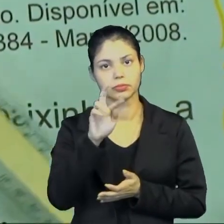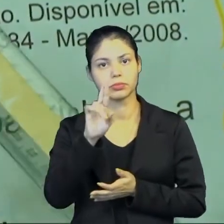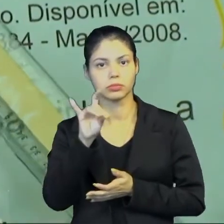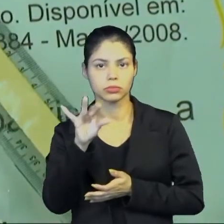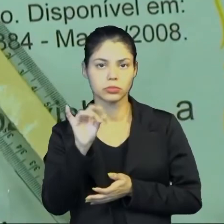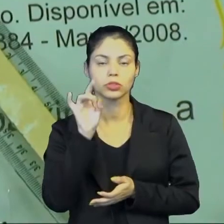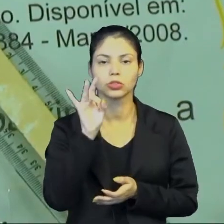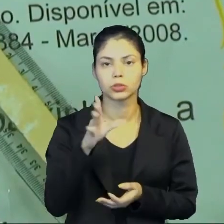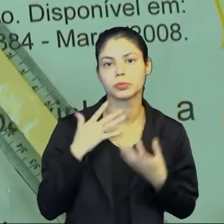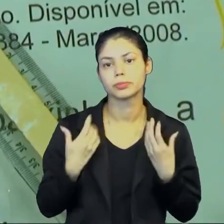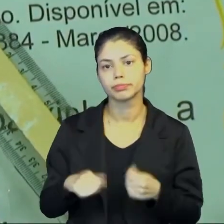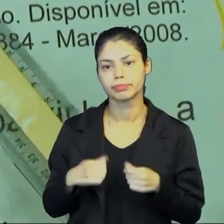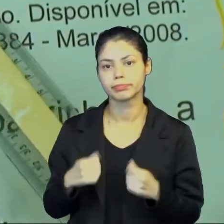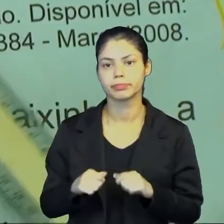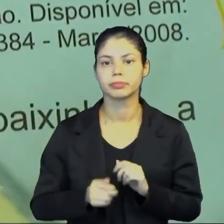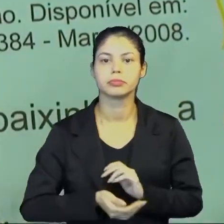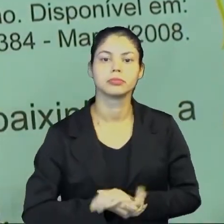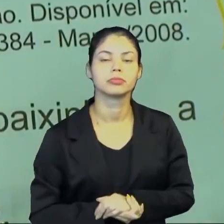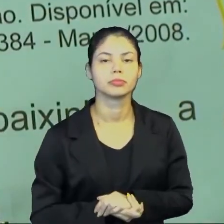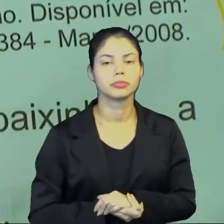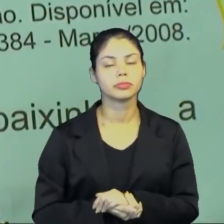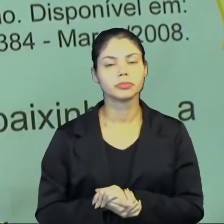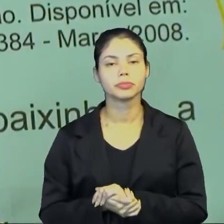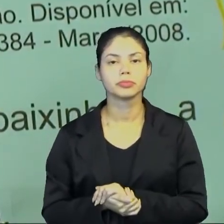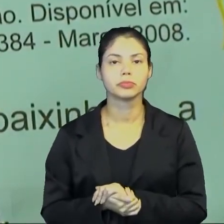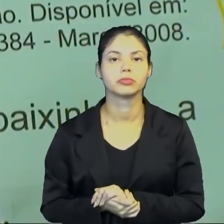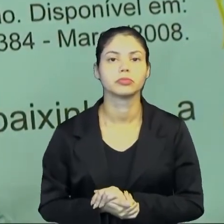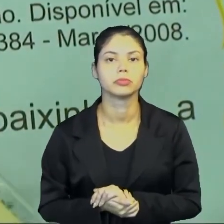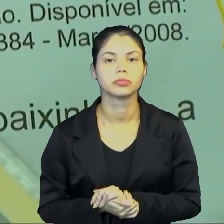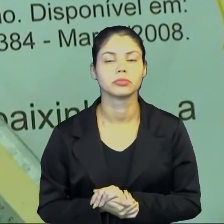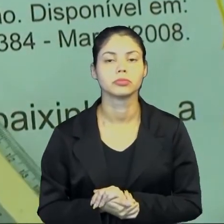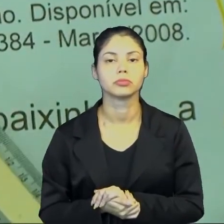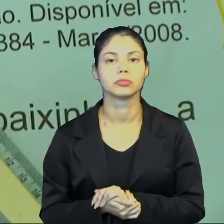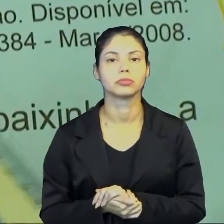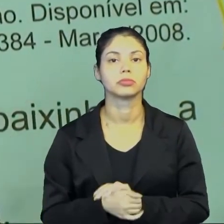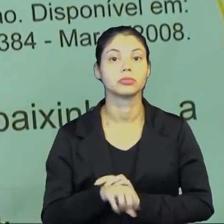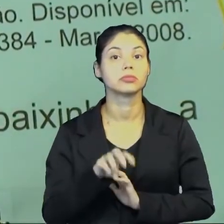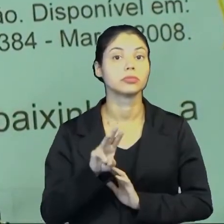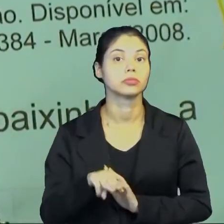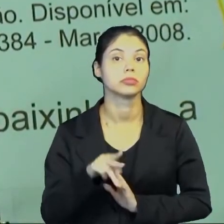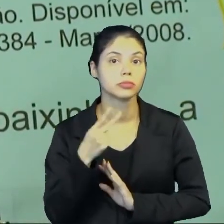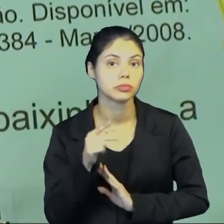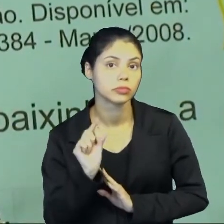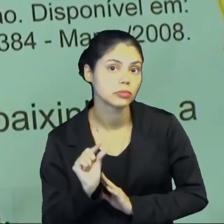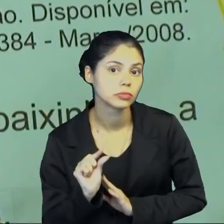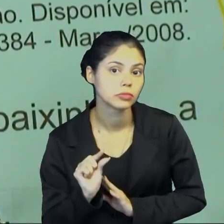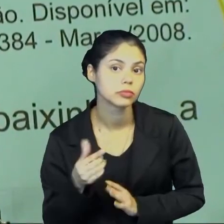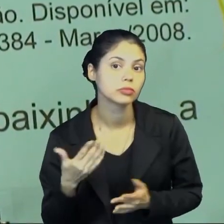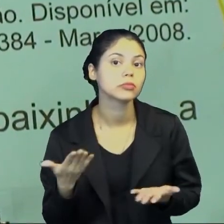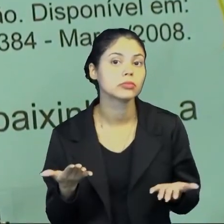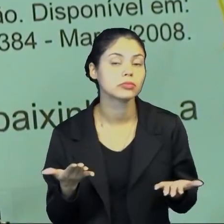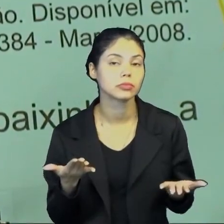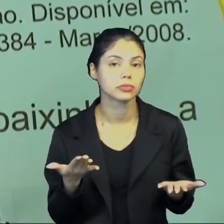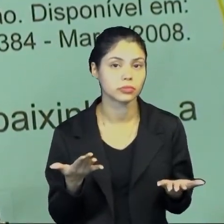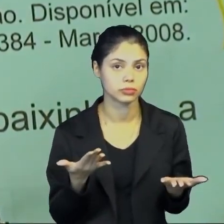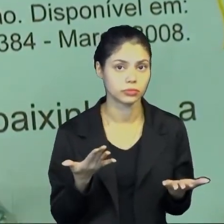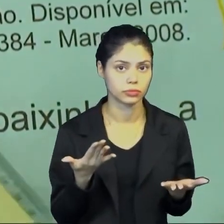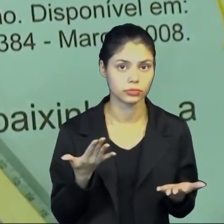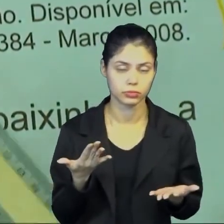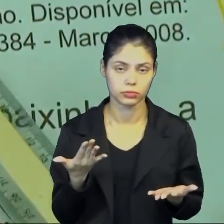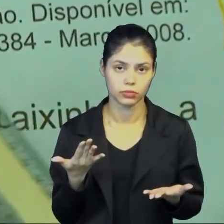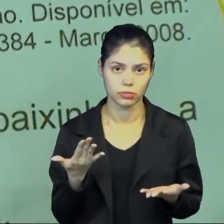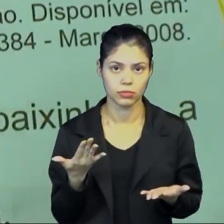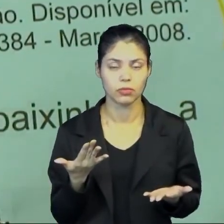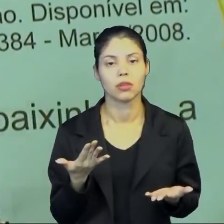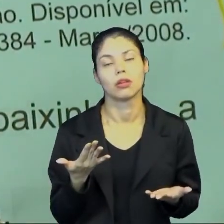para quem a merece. Então, quem cochichou bem baixinho foi a sabedoria? Quem